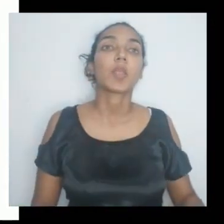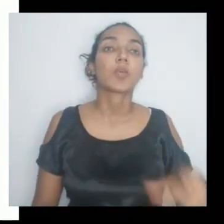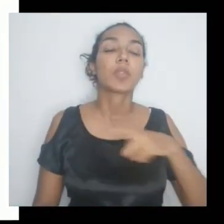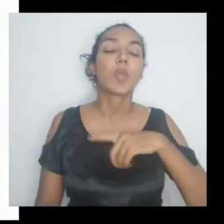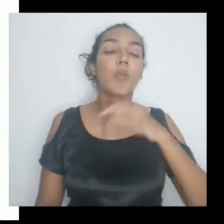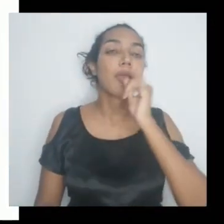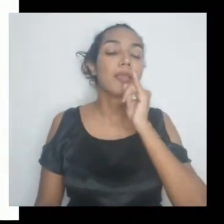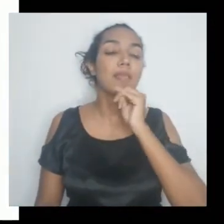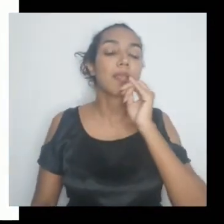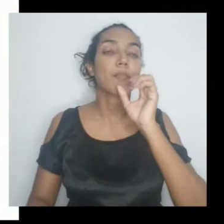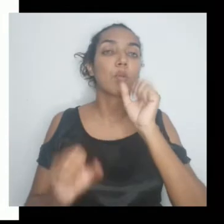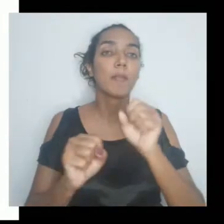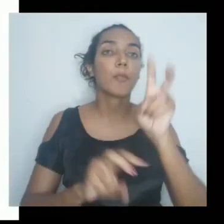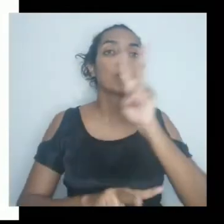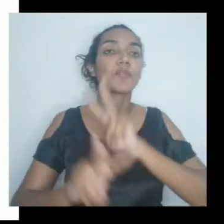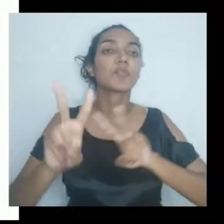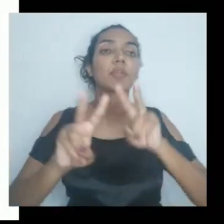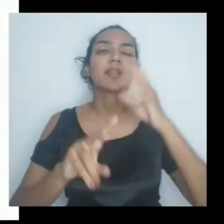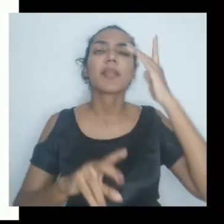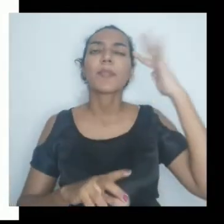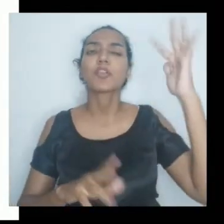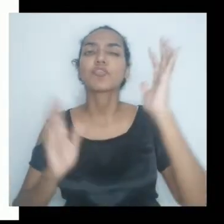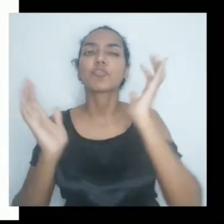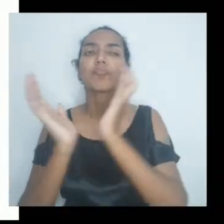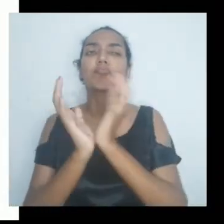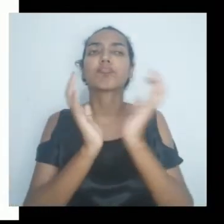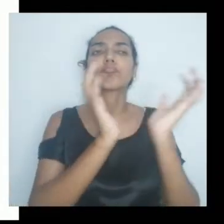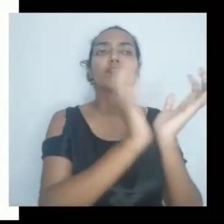classes, e aqui eu tenho duas classes